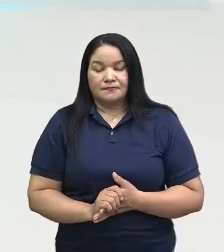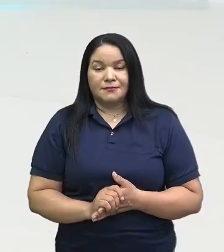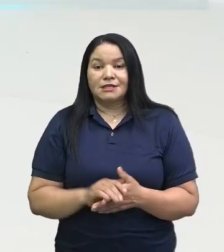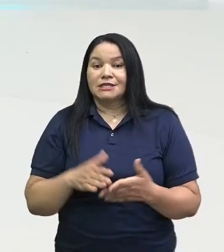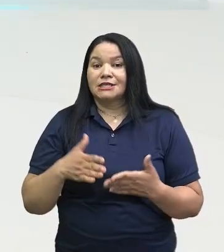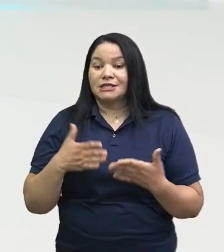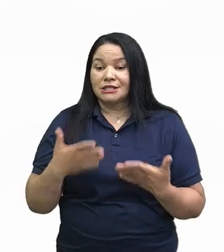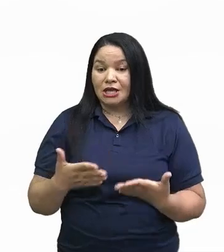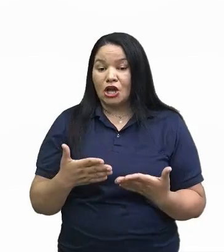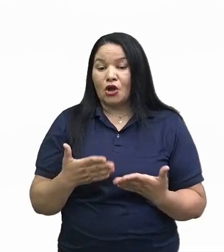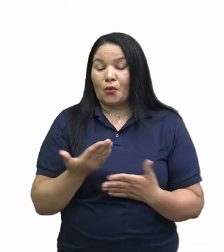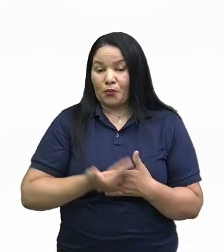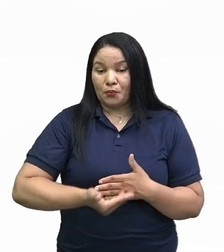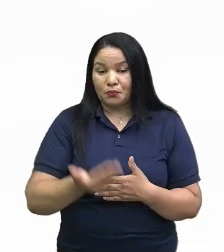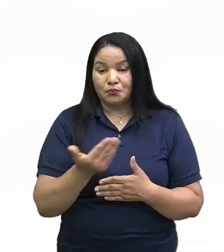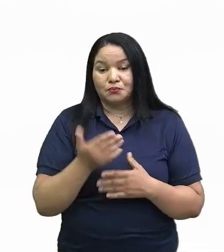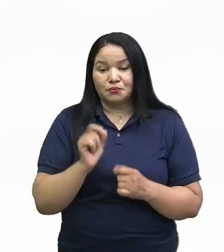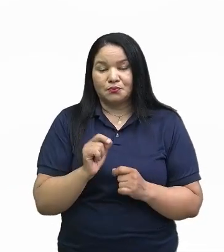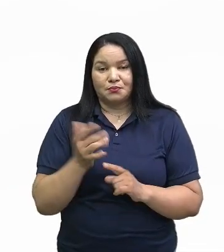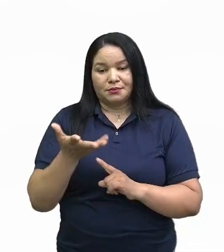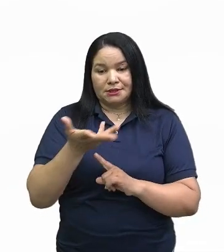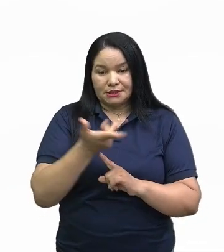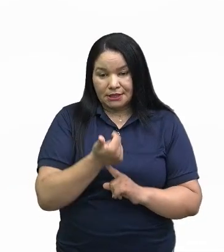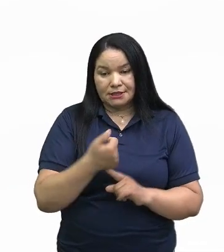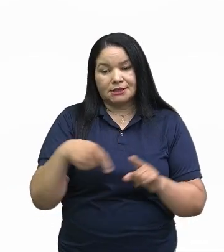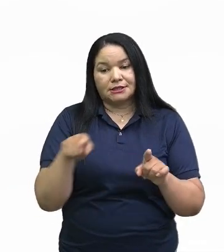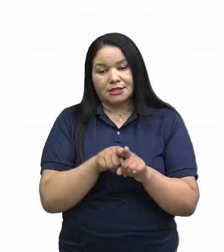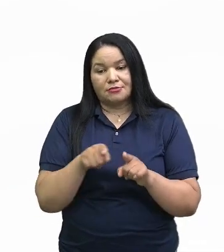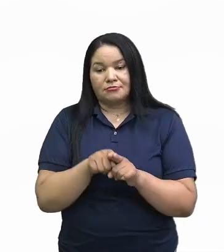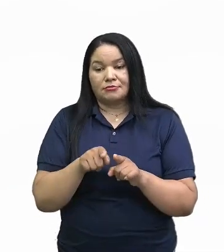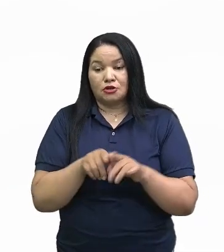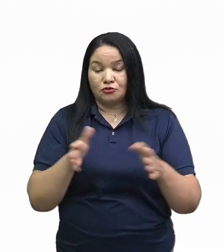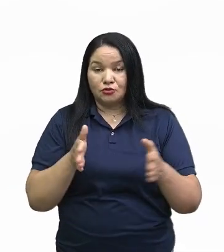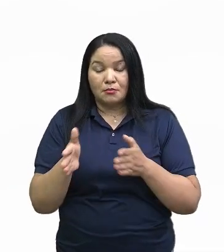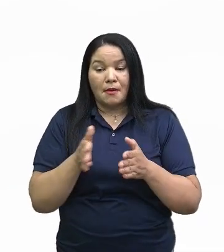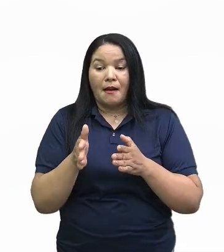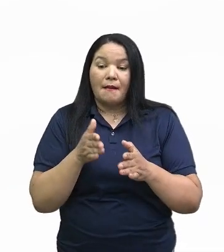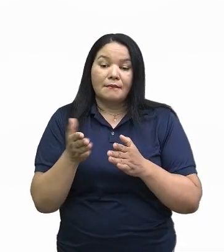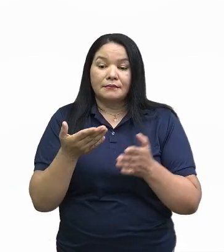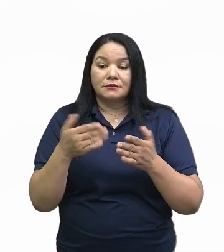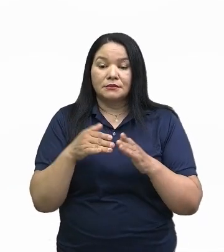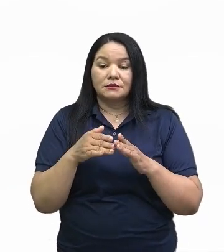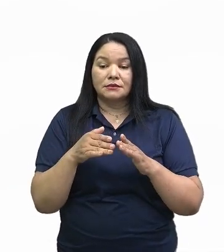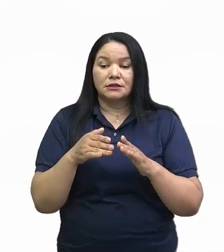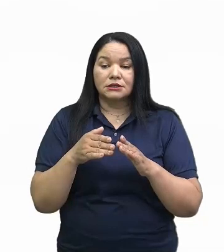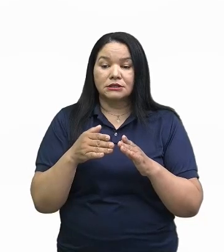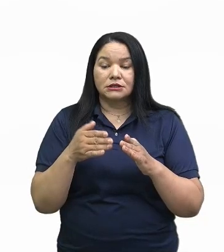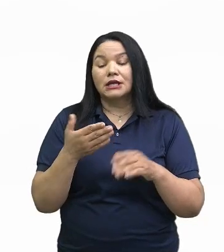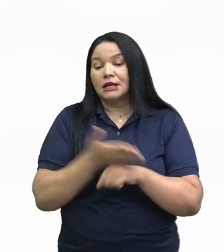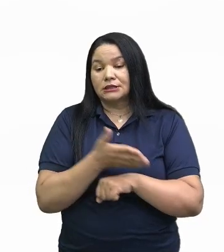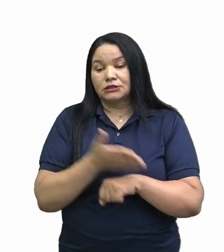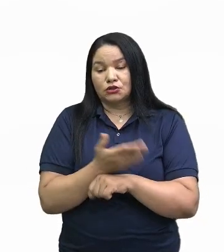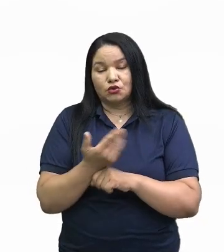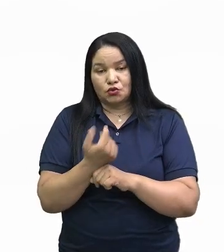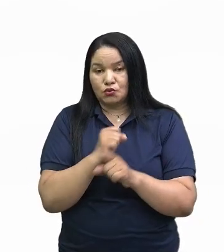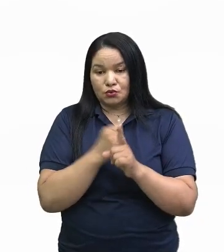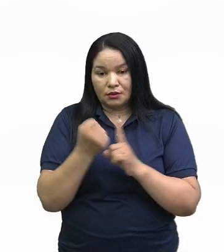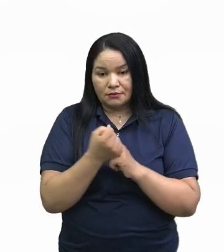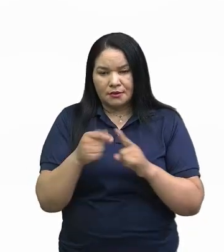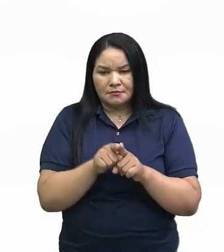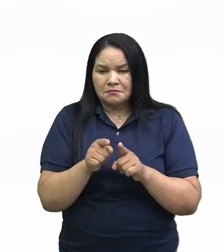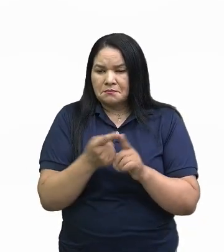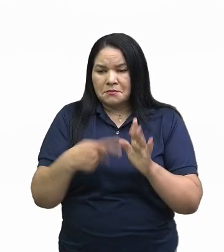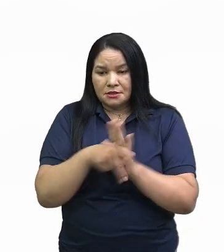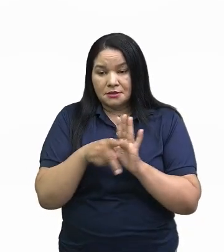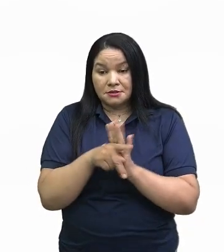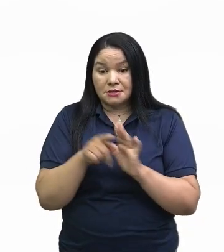Então, vamos dar continuidade que a arte também é um espaço de interação social, onde as relações de pertencimento,